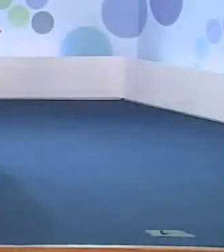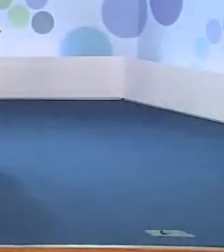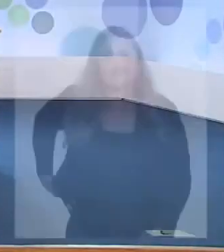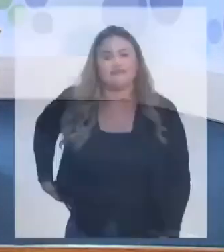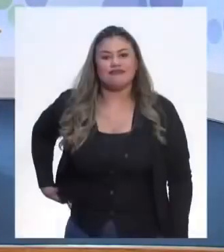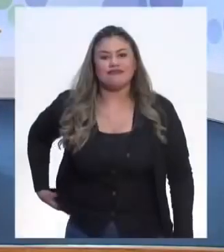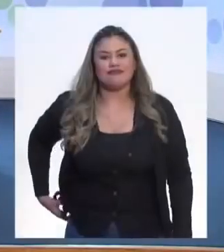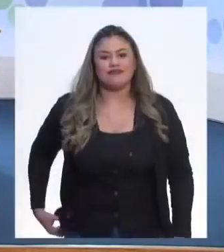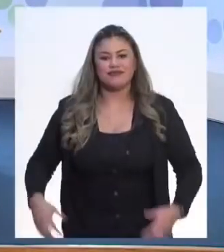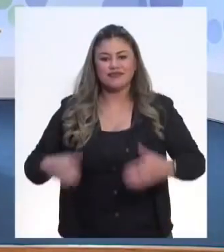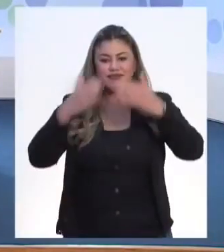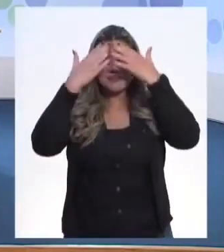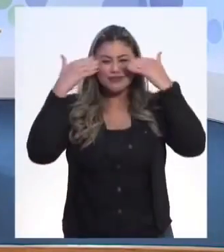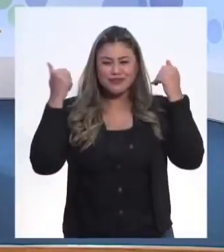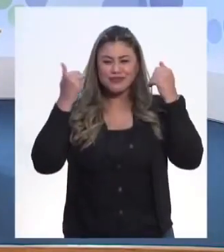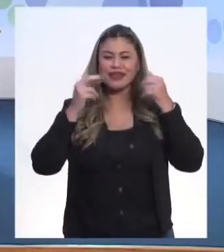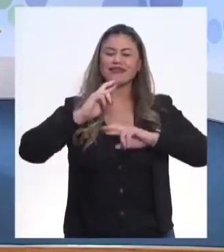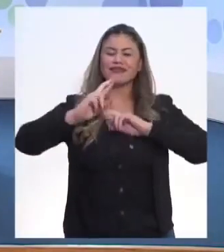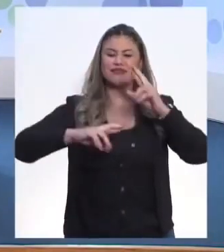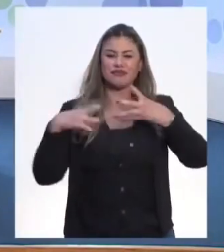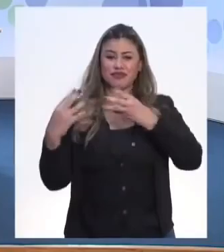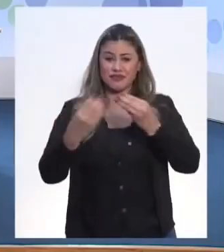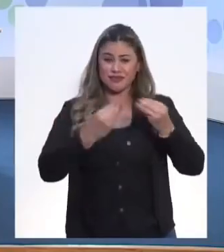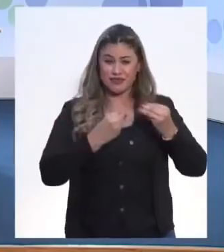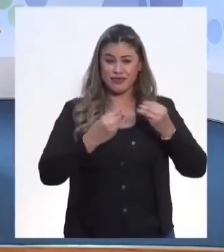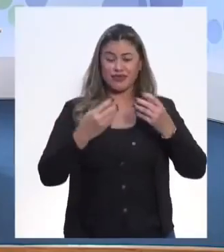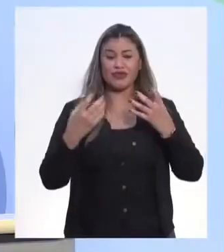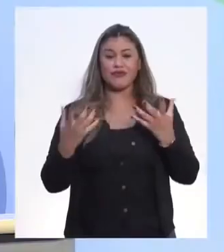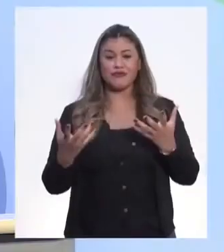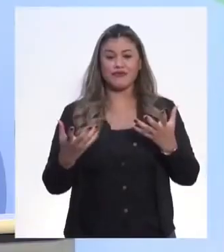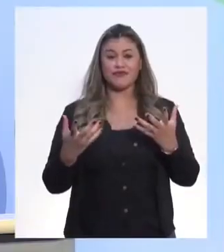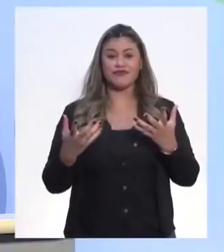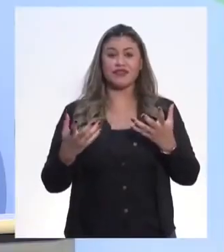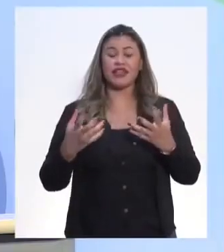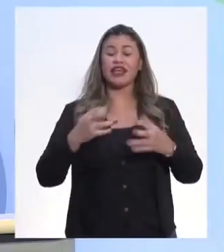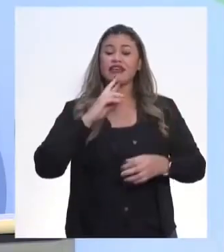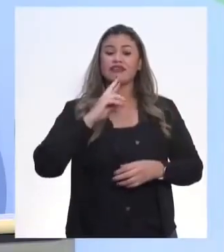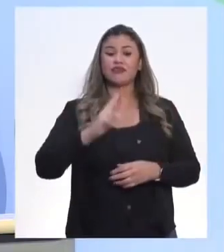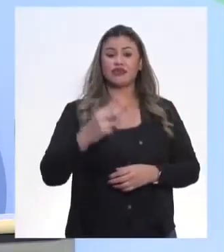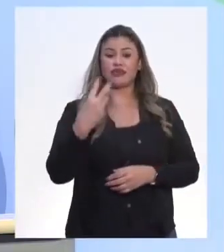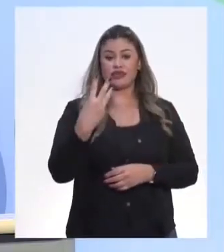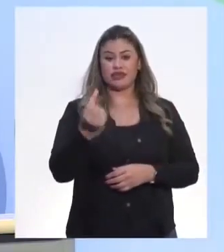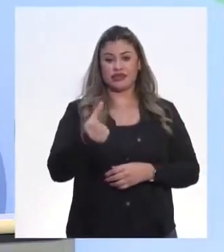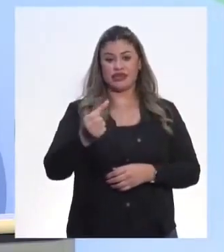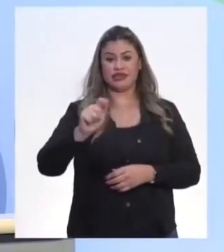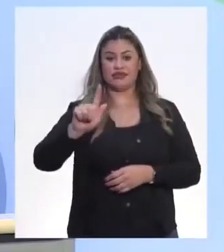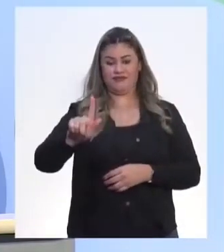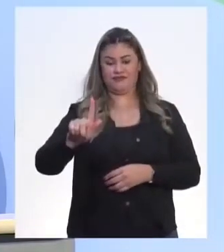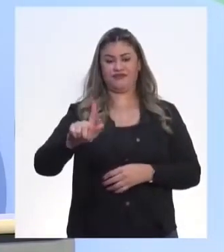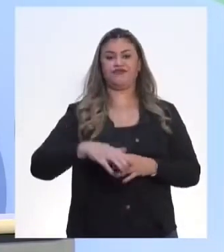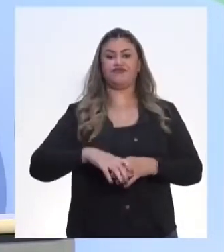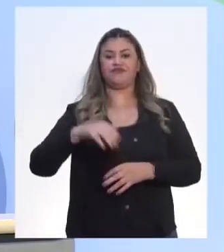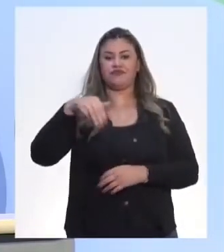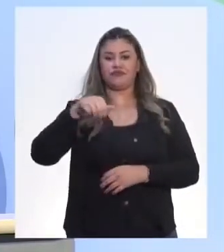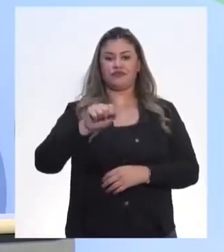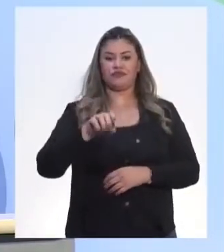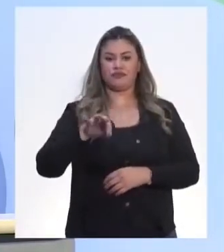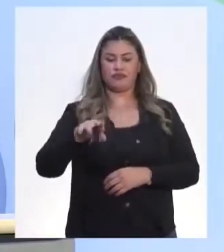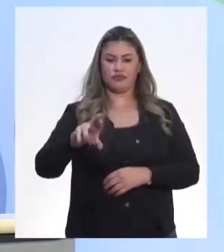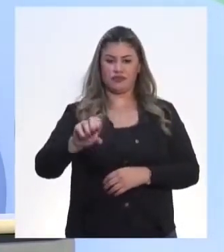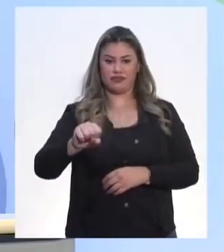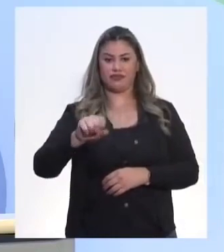Jonas, várias respostas. A maioria dos alunos colocou 36 graus. Então, por exemplo, Matheus,